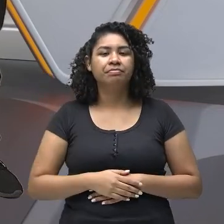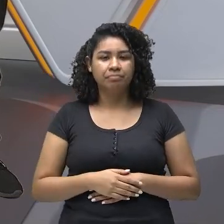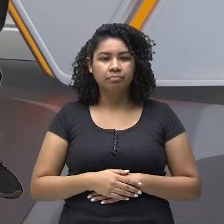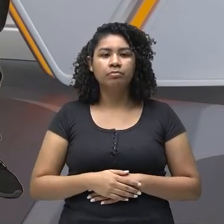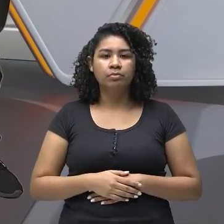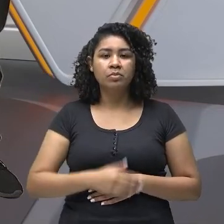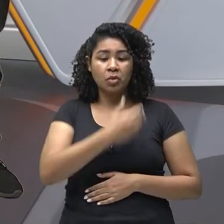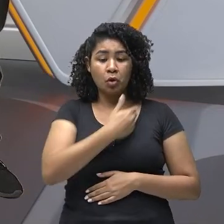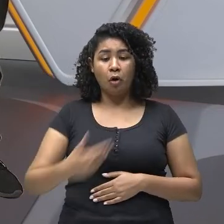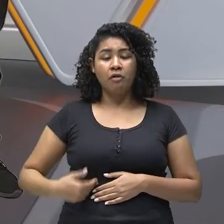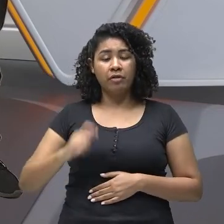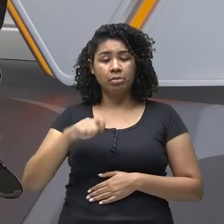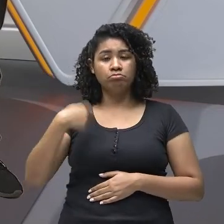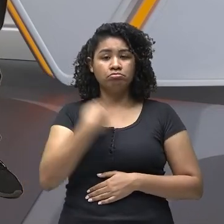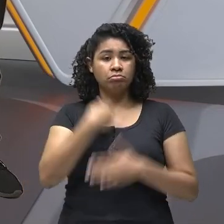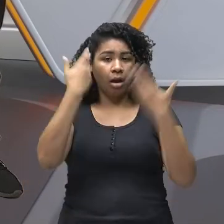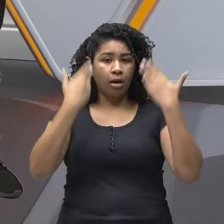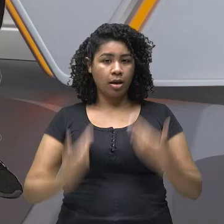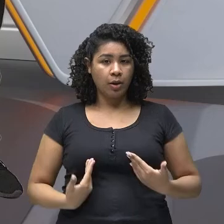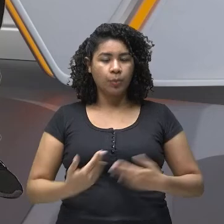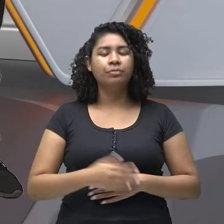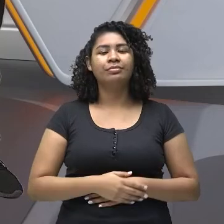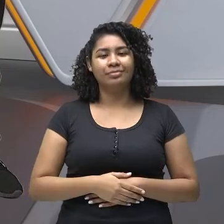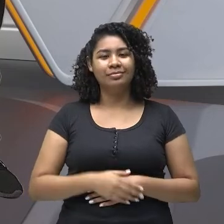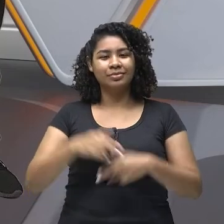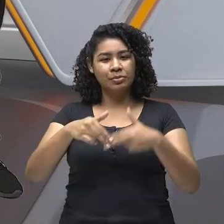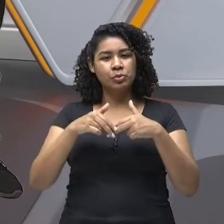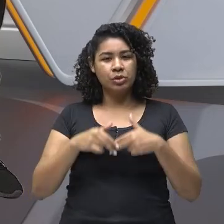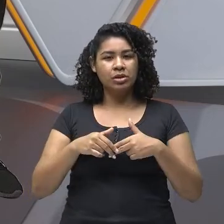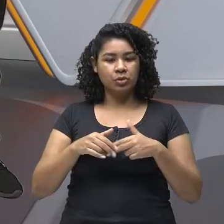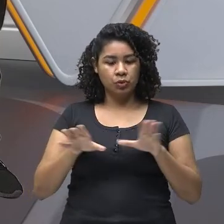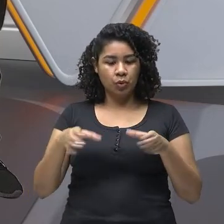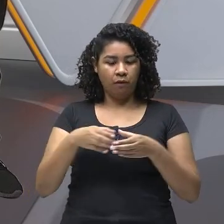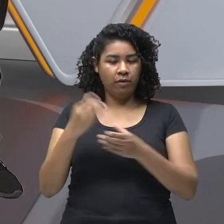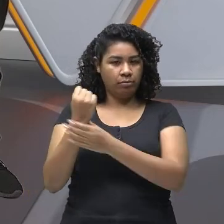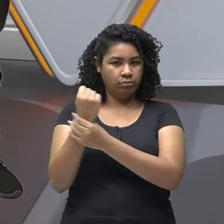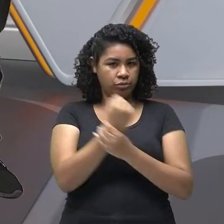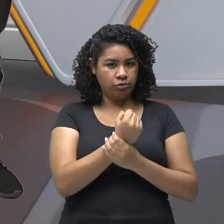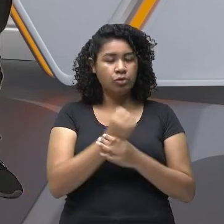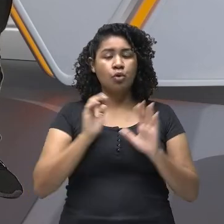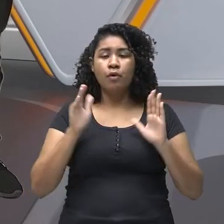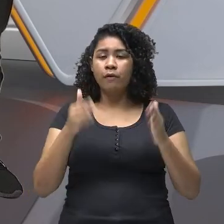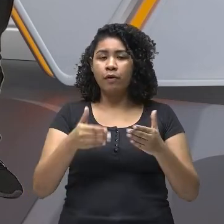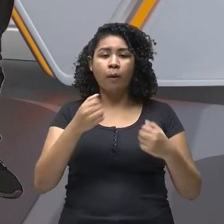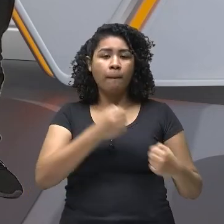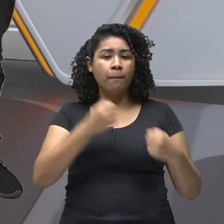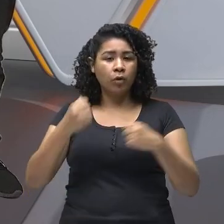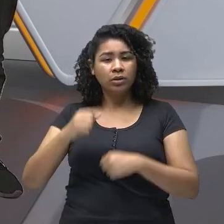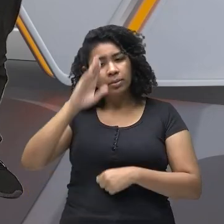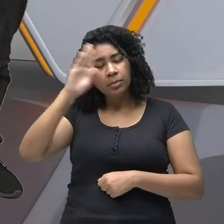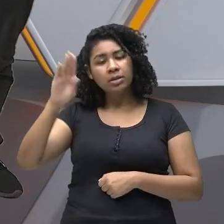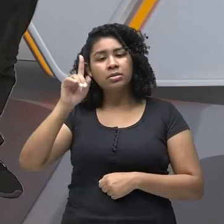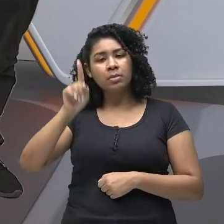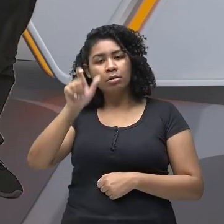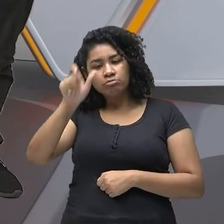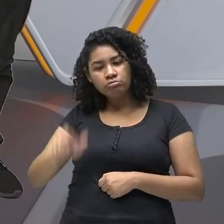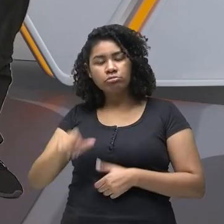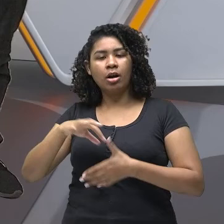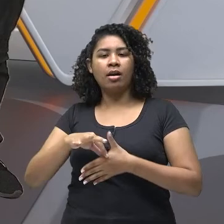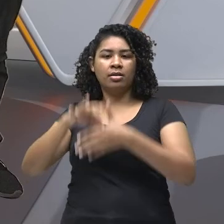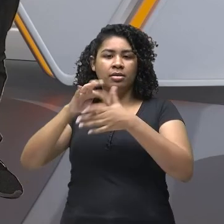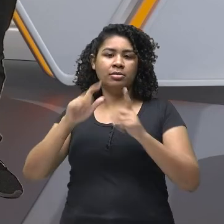eu? Isso quer dizer que nesse Estado absolutista tudo fica centralizado nas mãos do monarca. Afinal